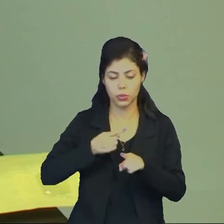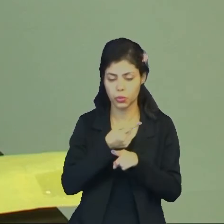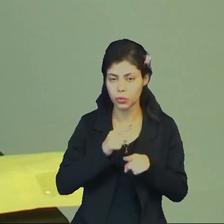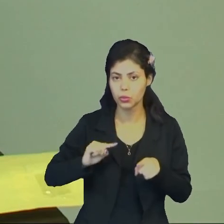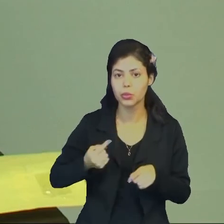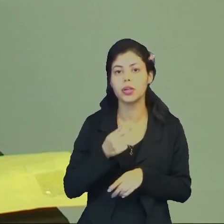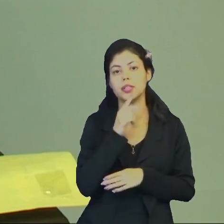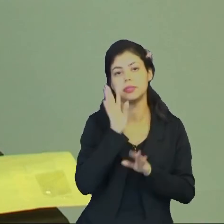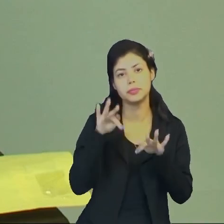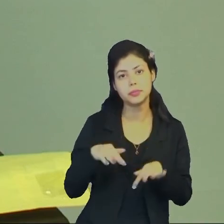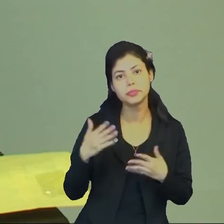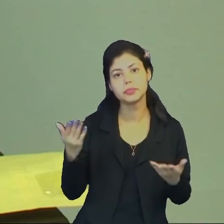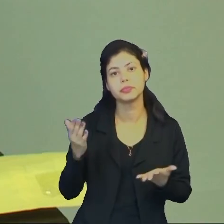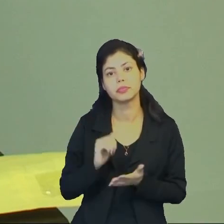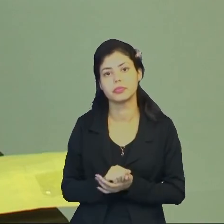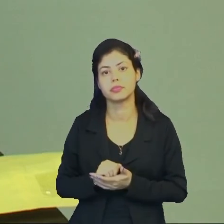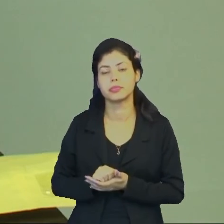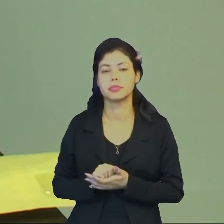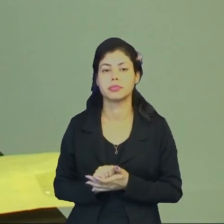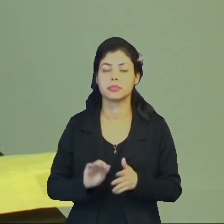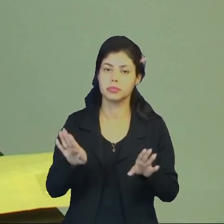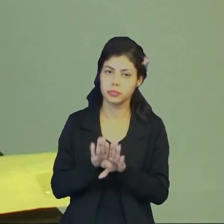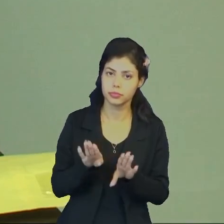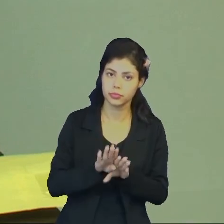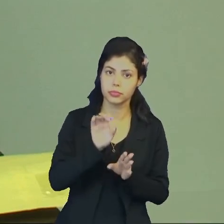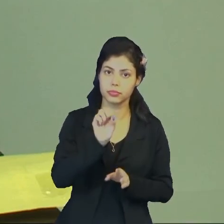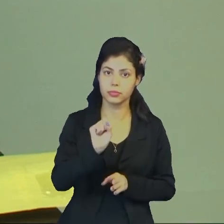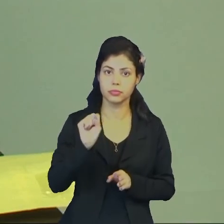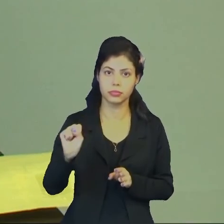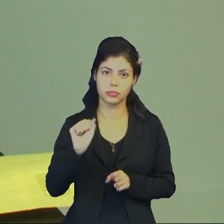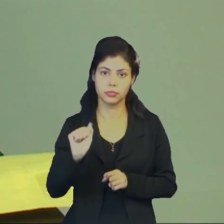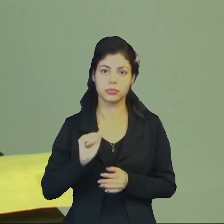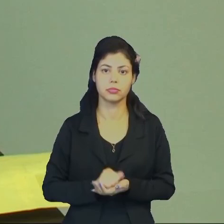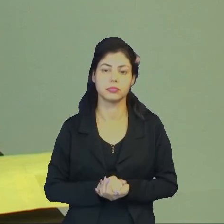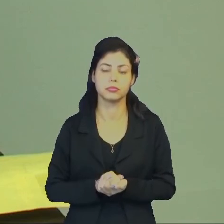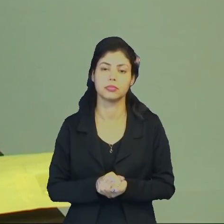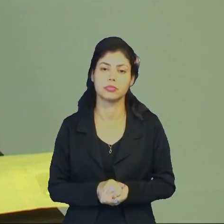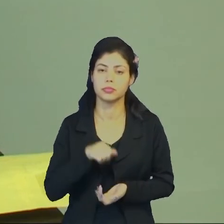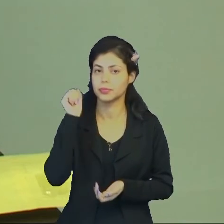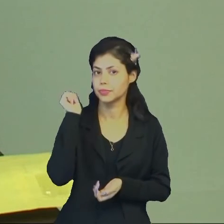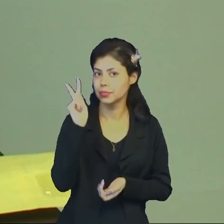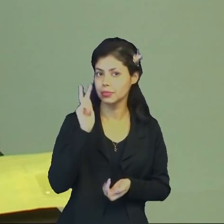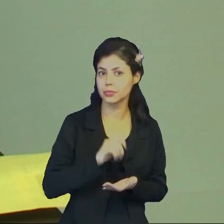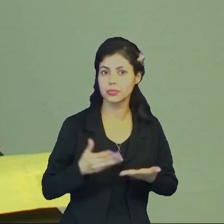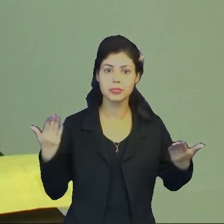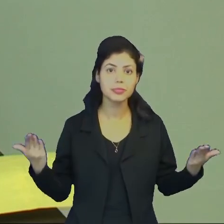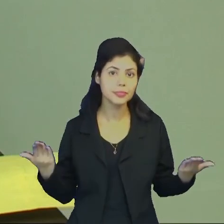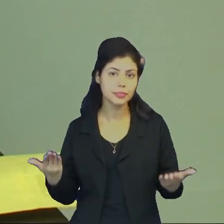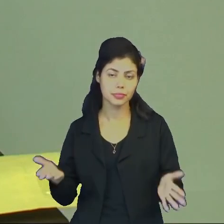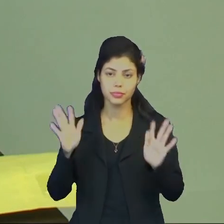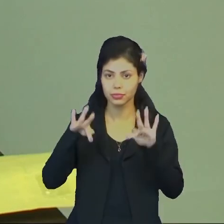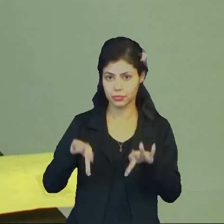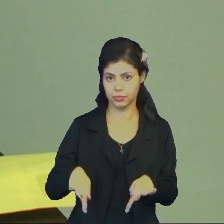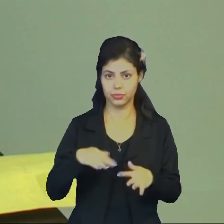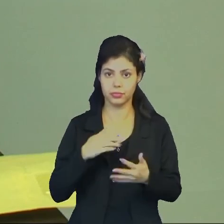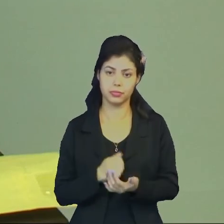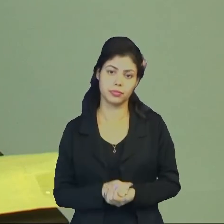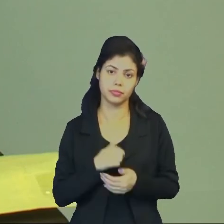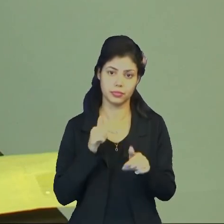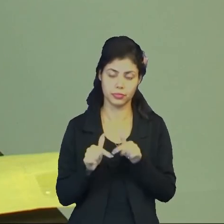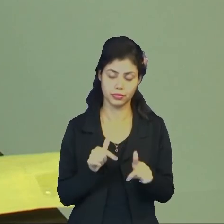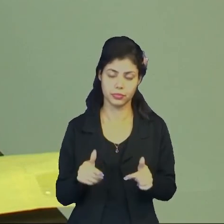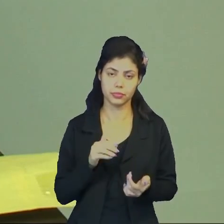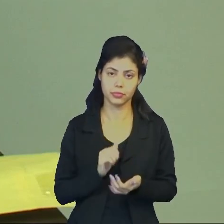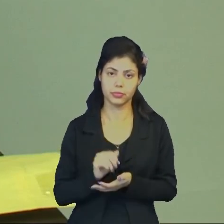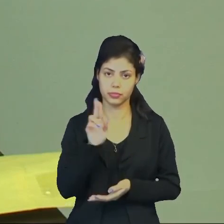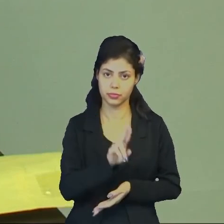churrasco, no final de semana. Eu falo, esse assar, esse assa é com dois S, ok? E assim a gente trabalha